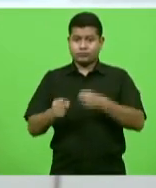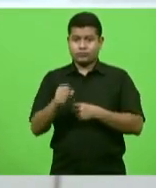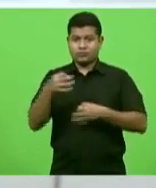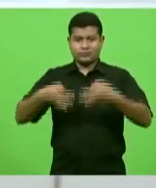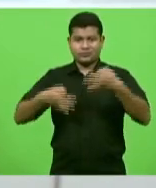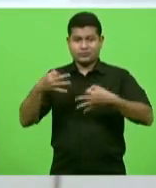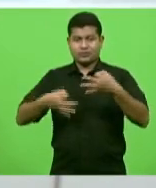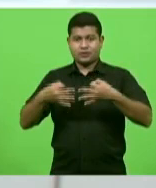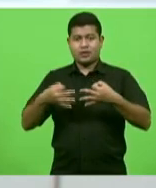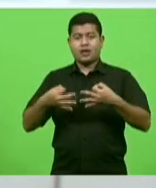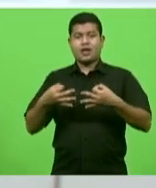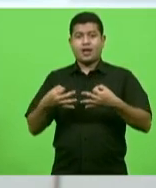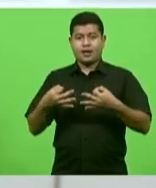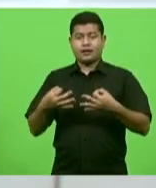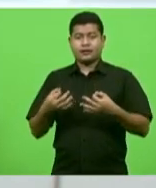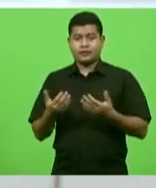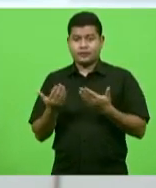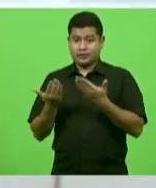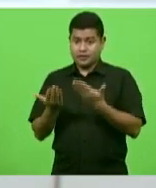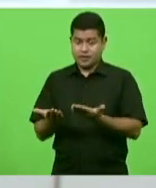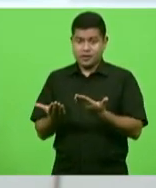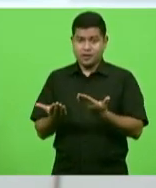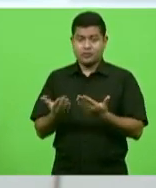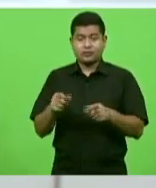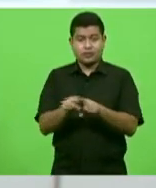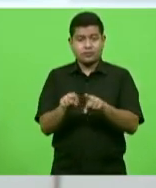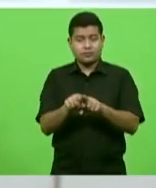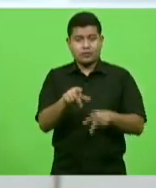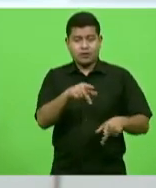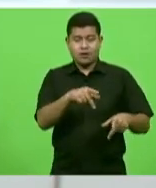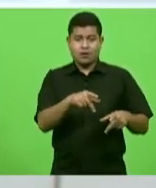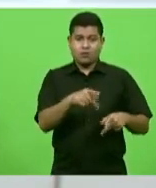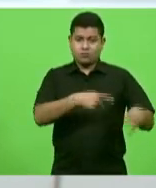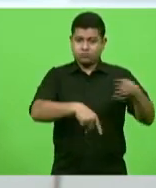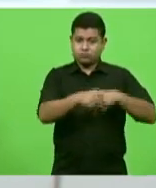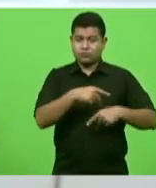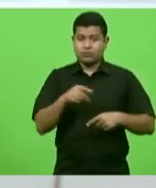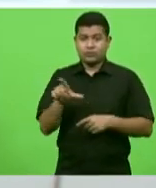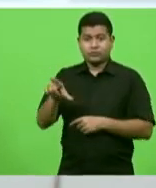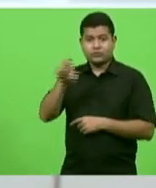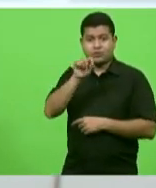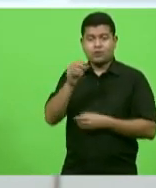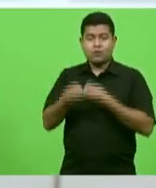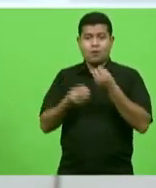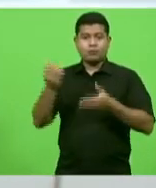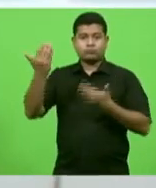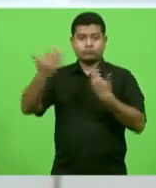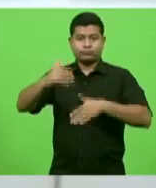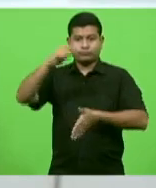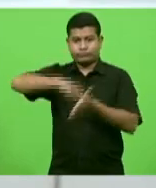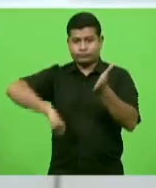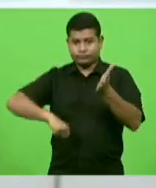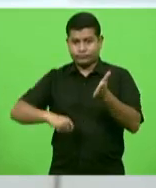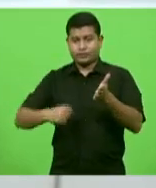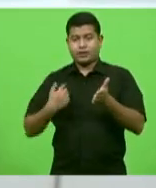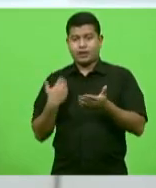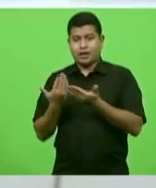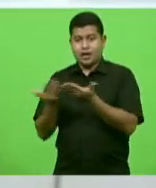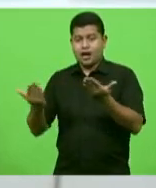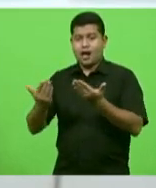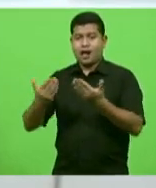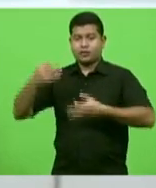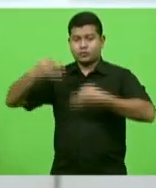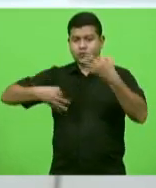forma indireta o povo escolheu para julgar seus atos que Deus bordar em das balizas